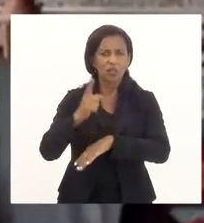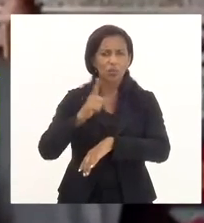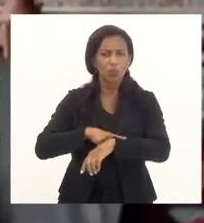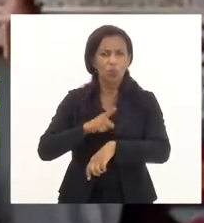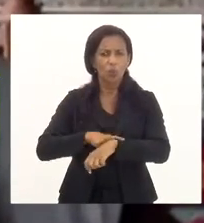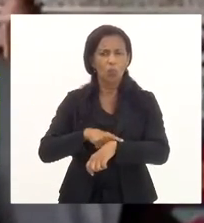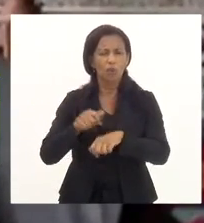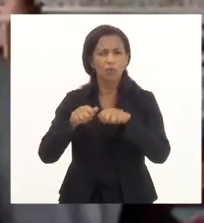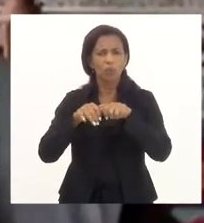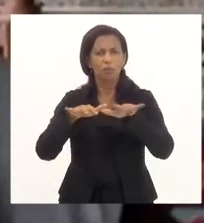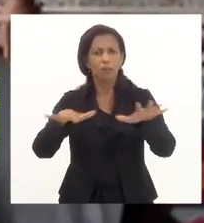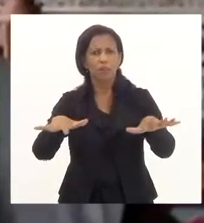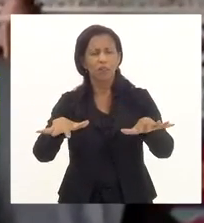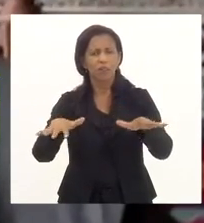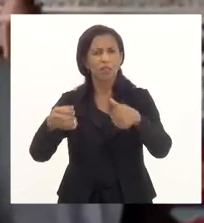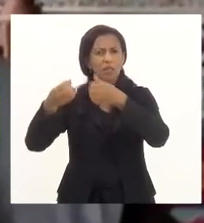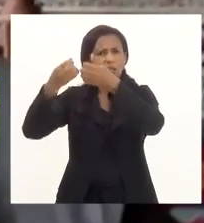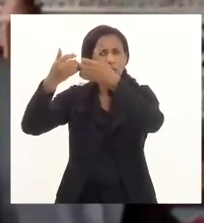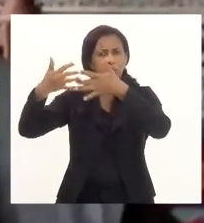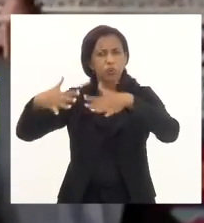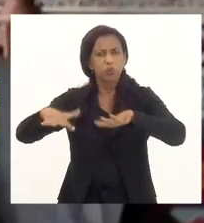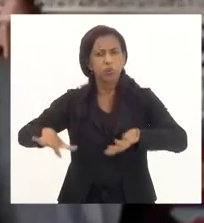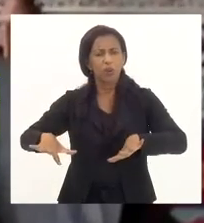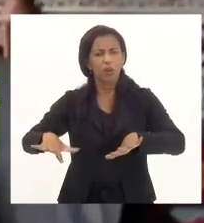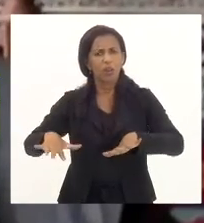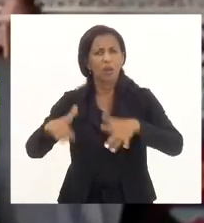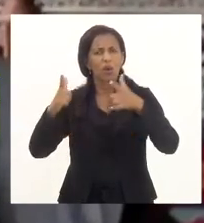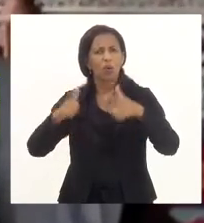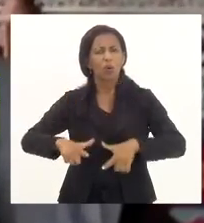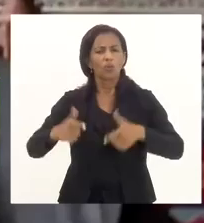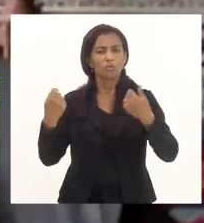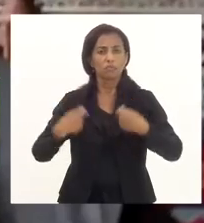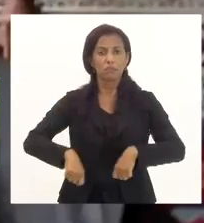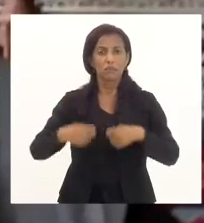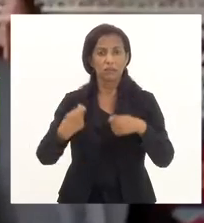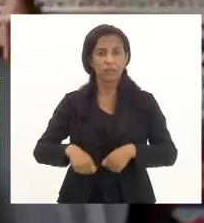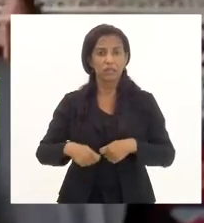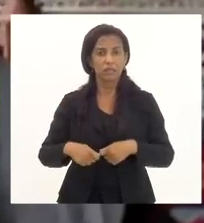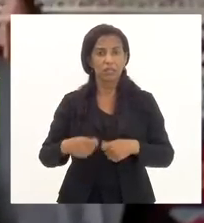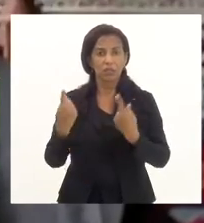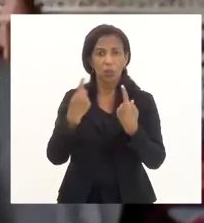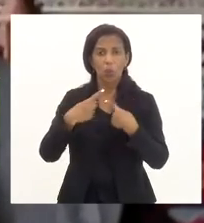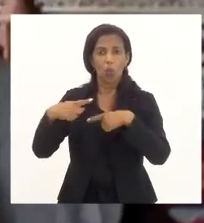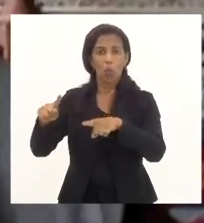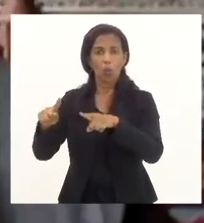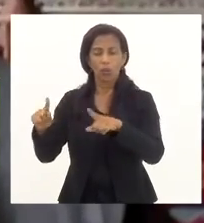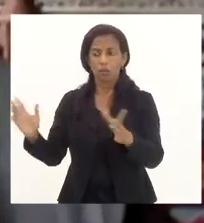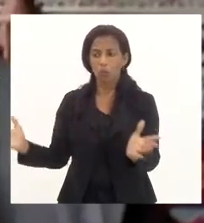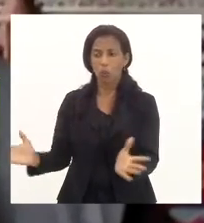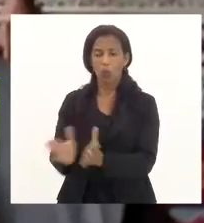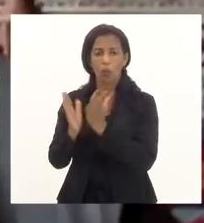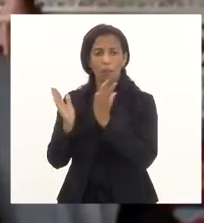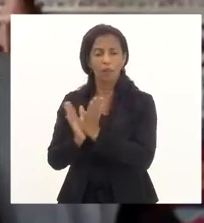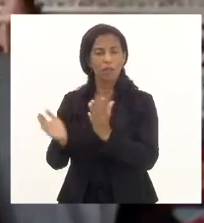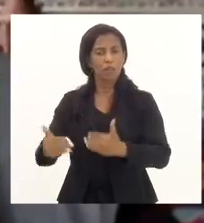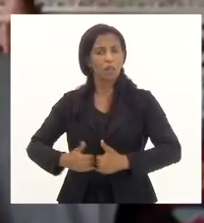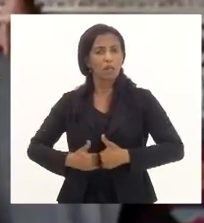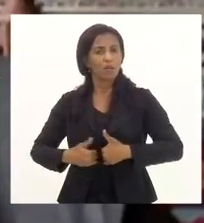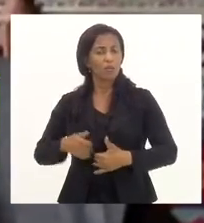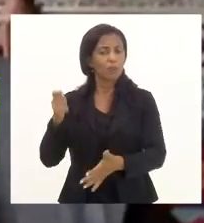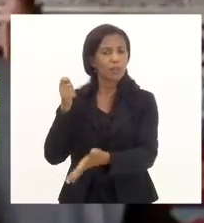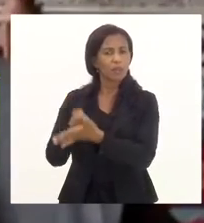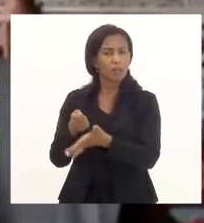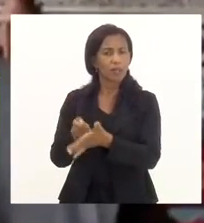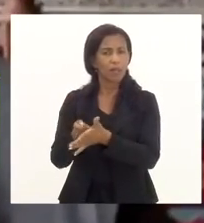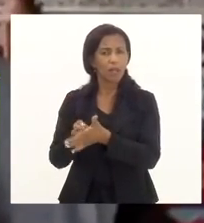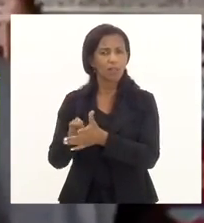momento pandêmico de calamidade em que a necessidade de combater a extrema pobreza fome e